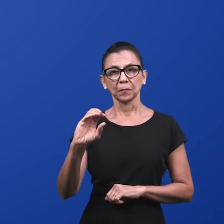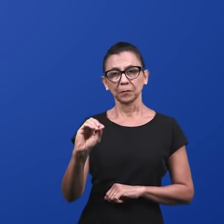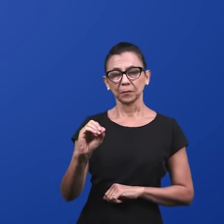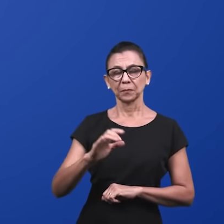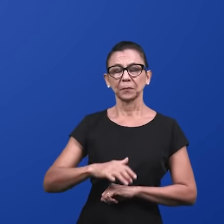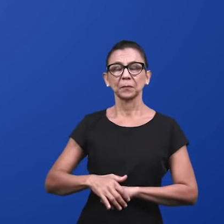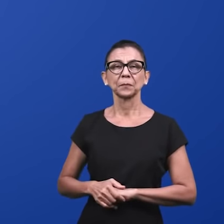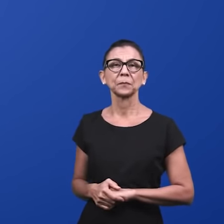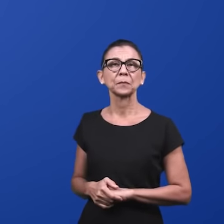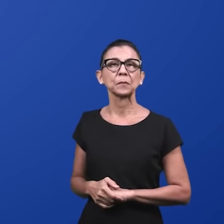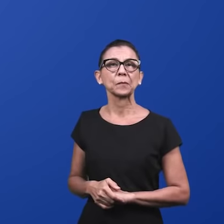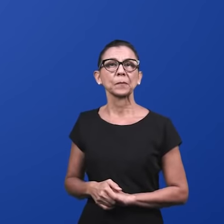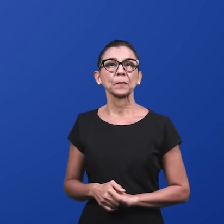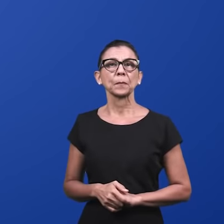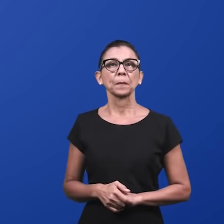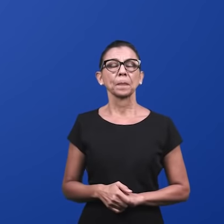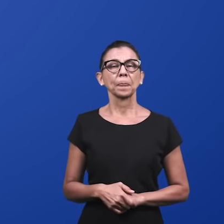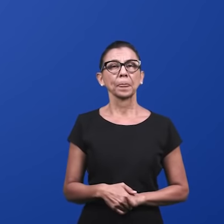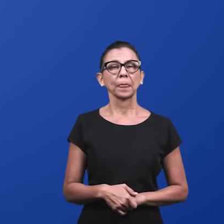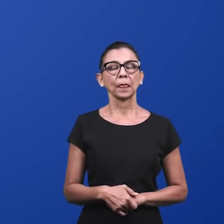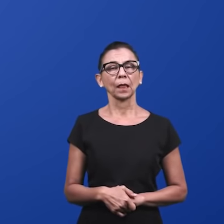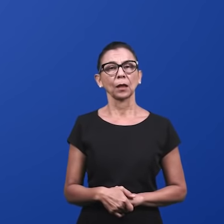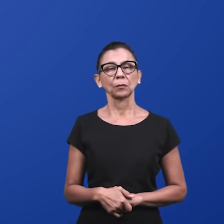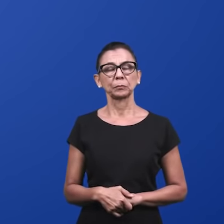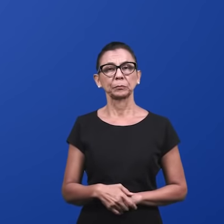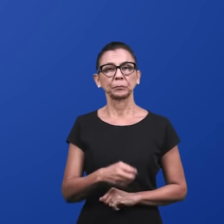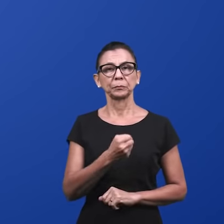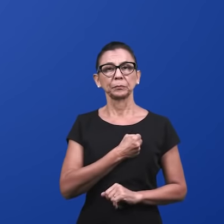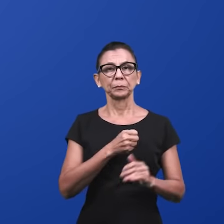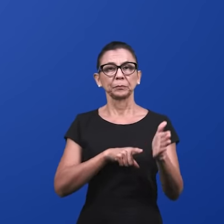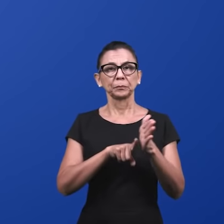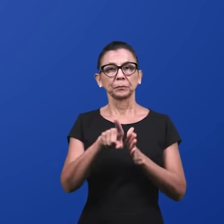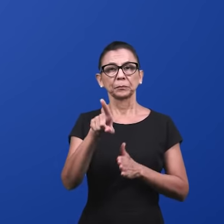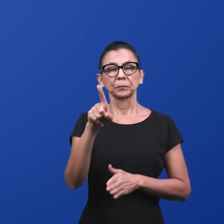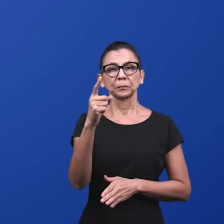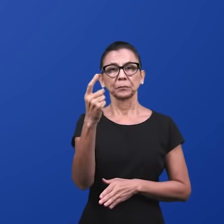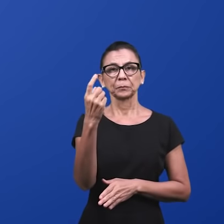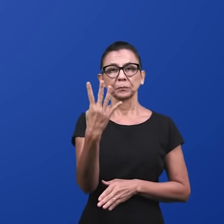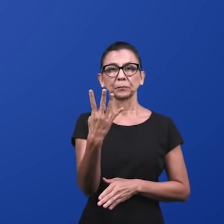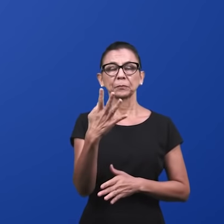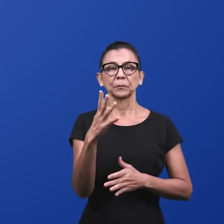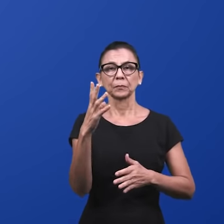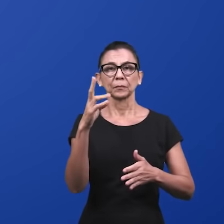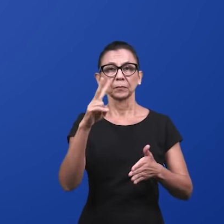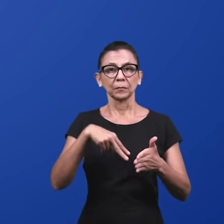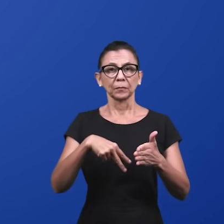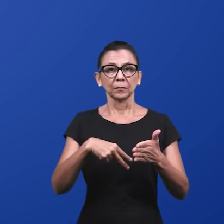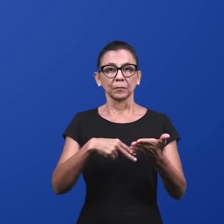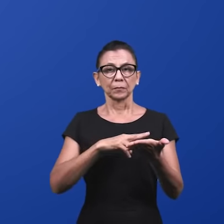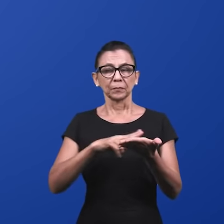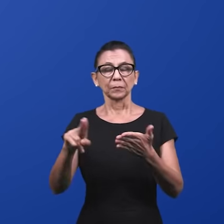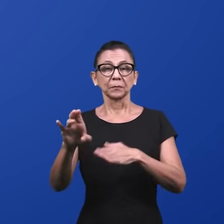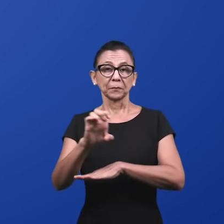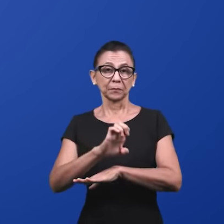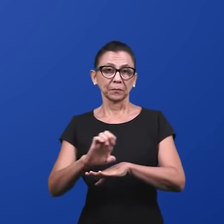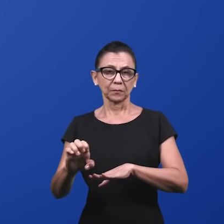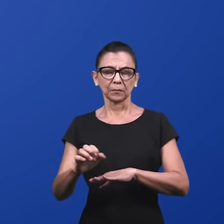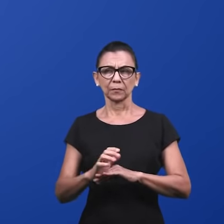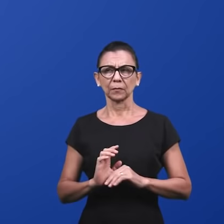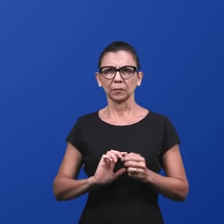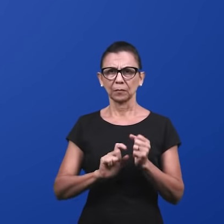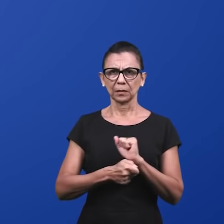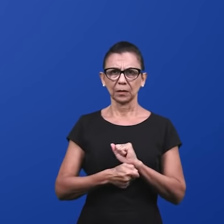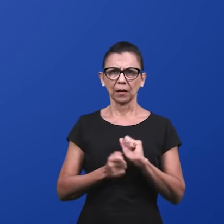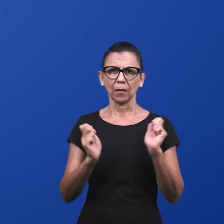Eduardo Saldanha, e eu estarei respondendo a pergunta de número 4, que diz assim: ao ler a carta aos Efésios, é possível